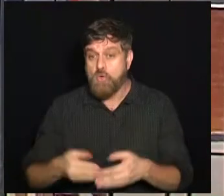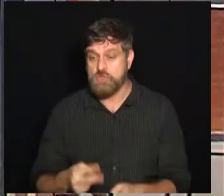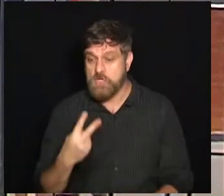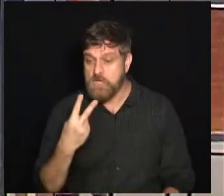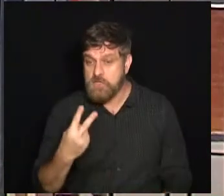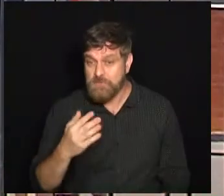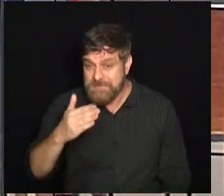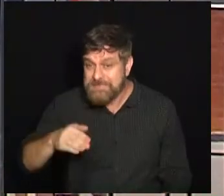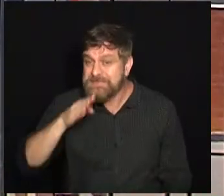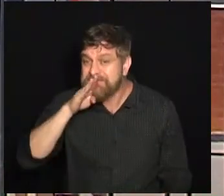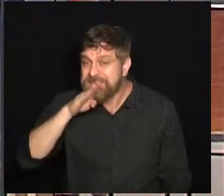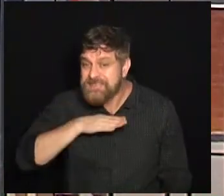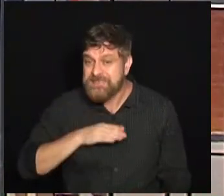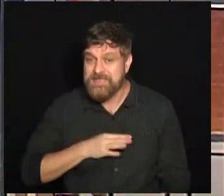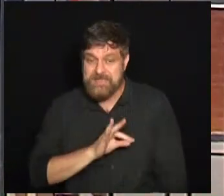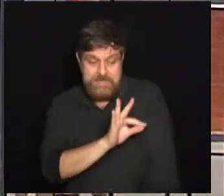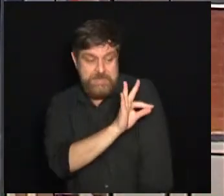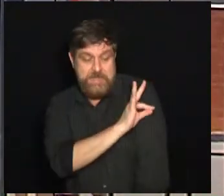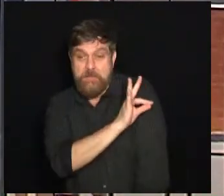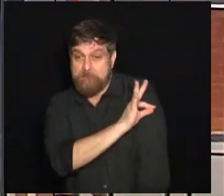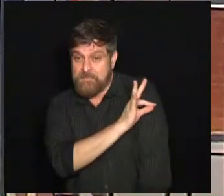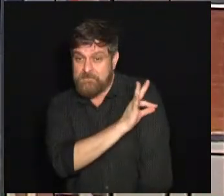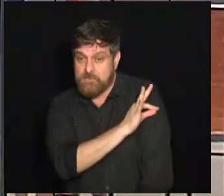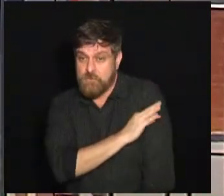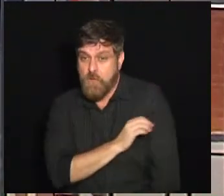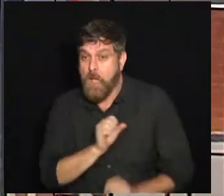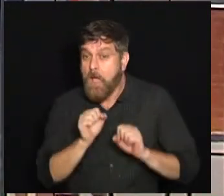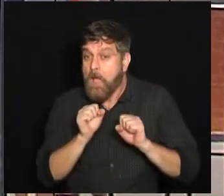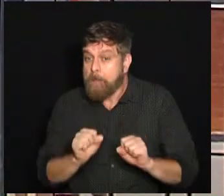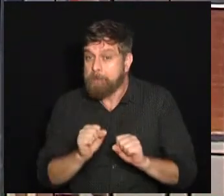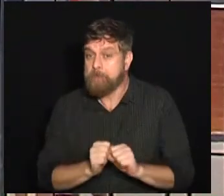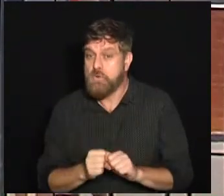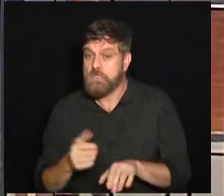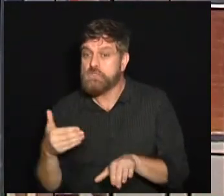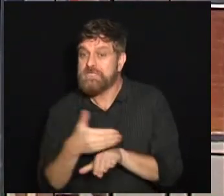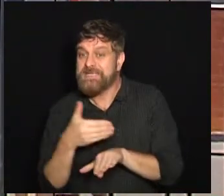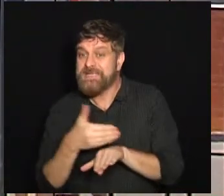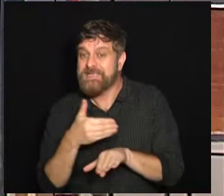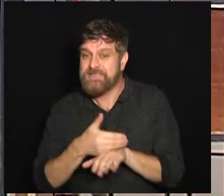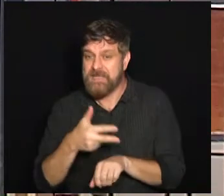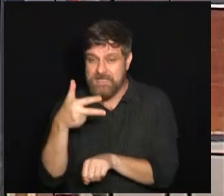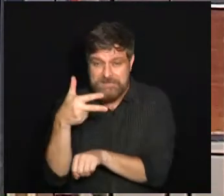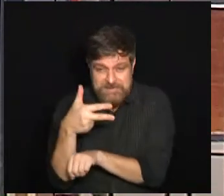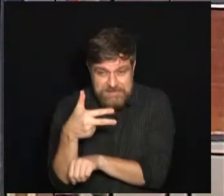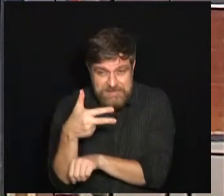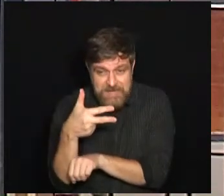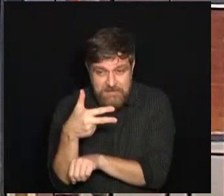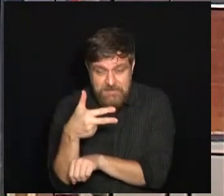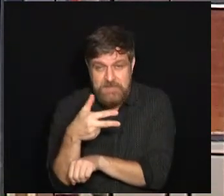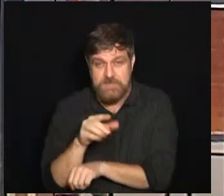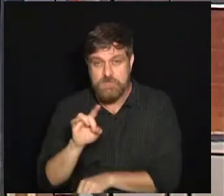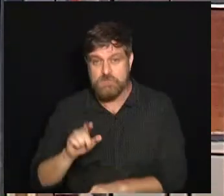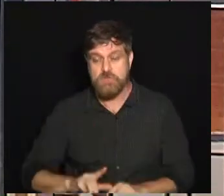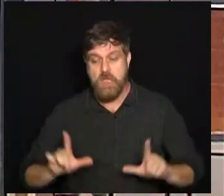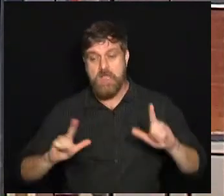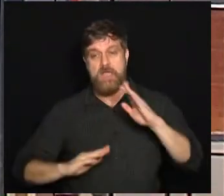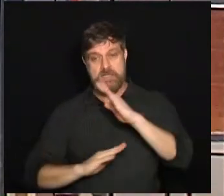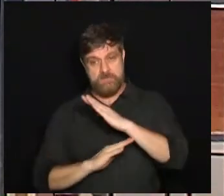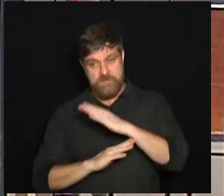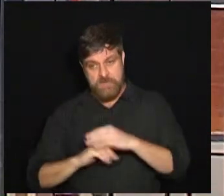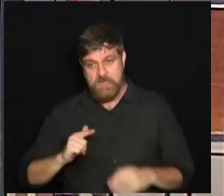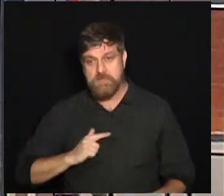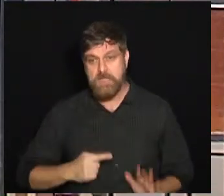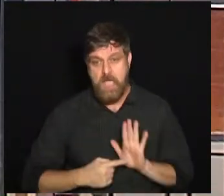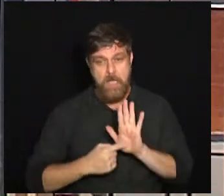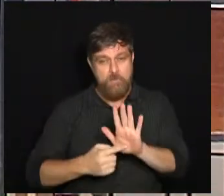da tarde na prefeitura. Só é permitida a entrada de cinegrafistas. A TV Câmara Campinas